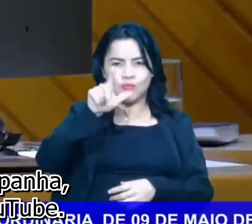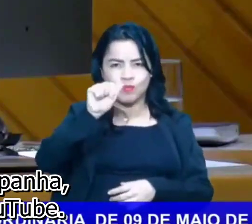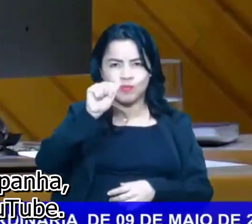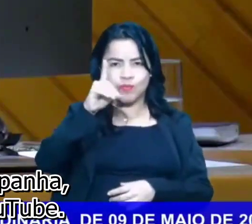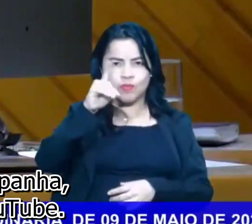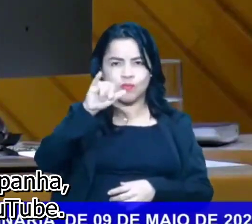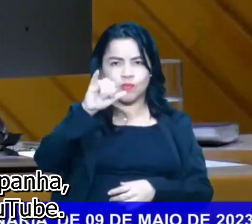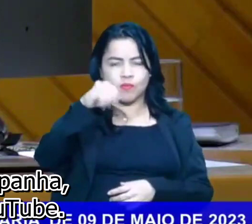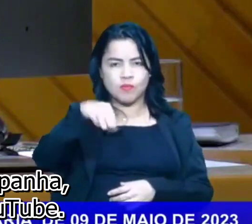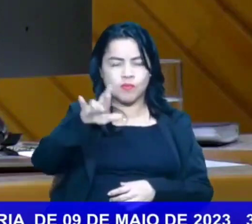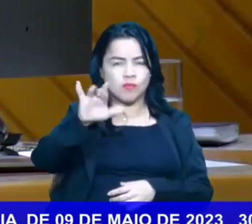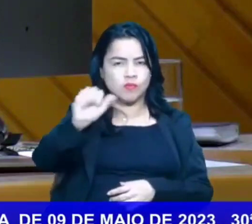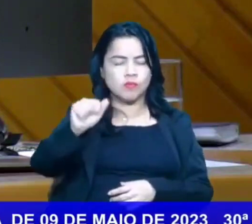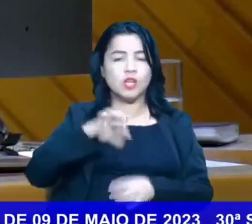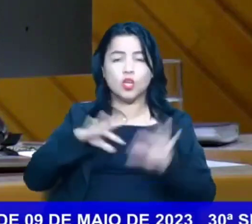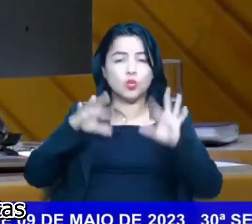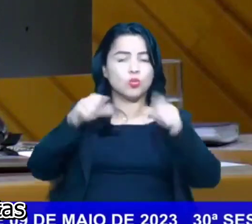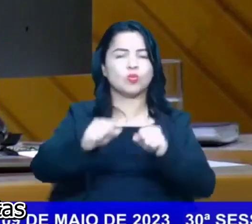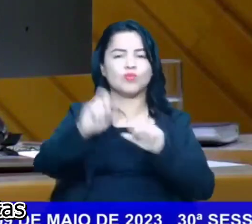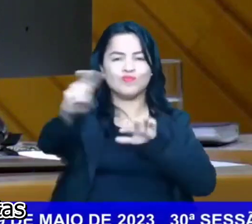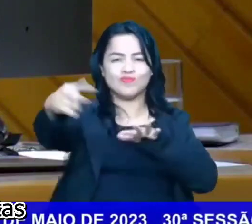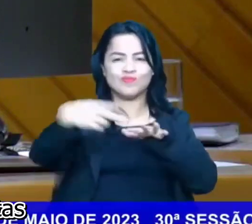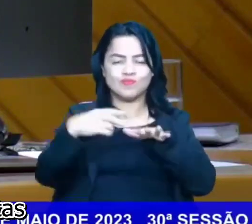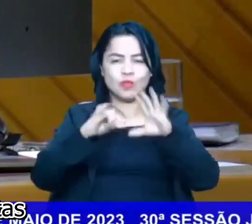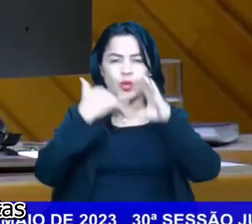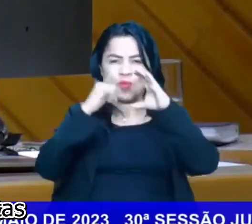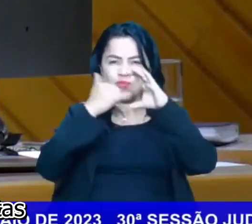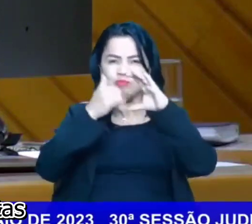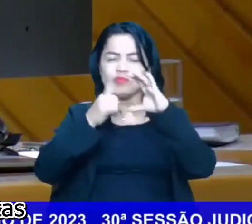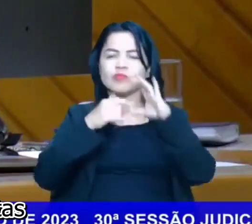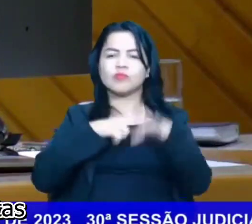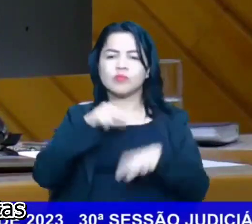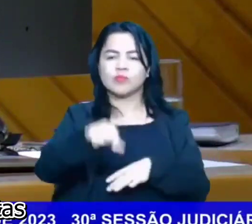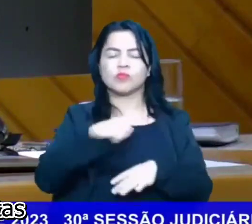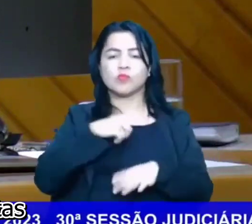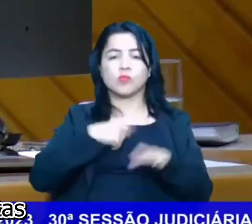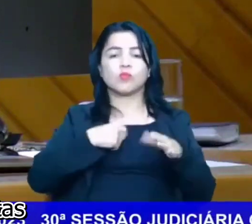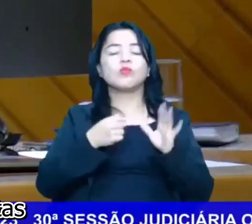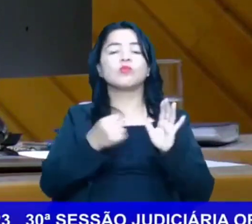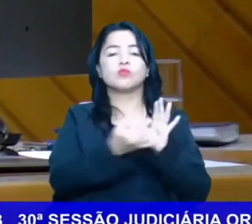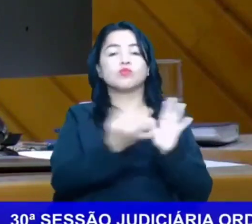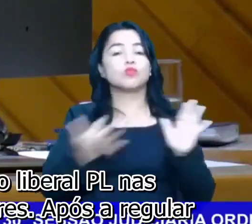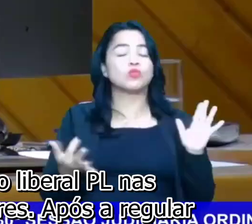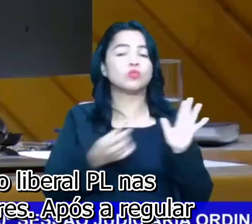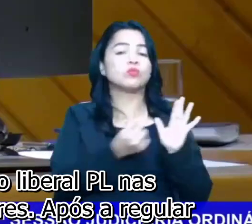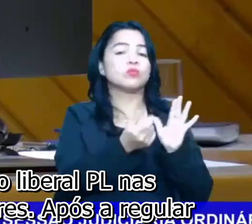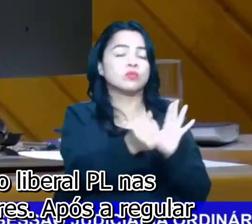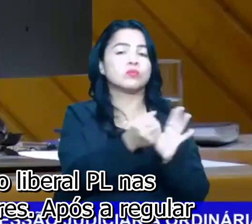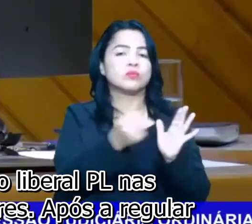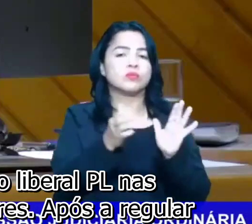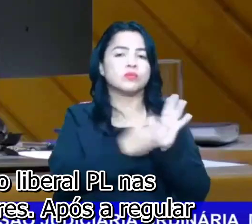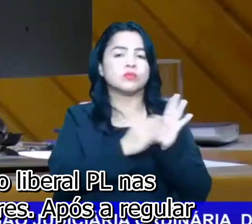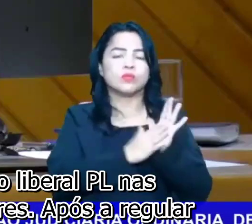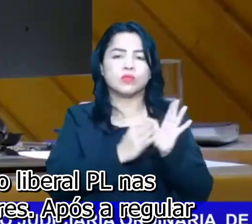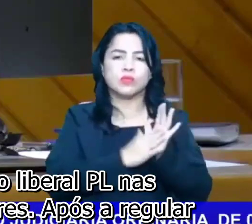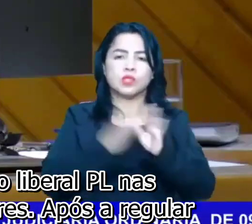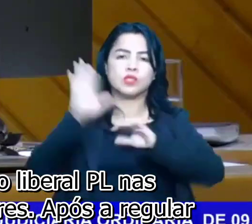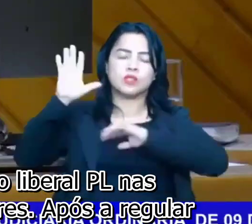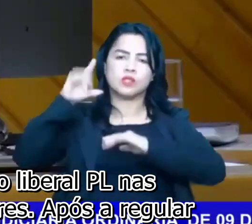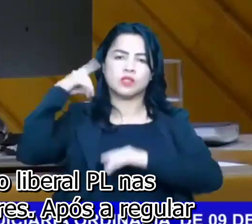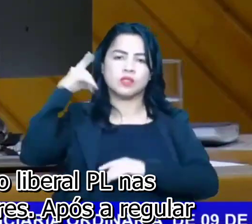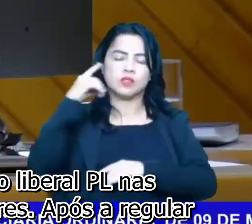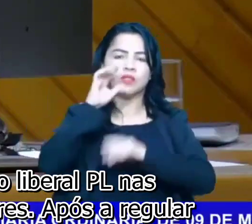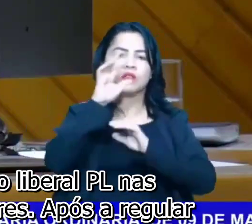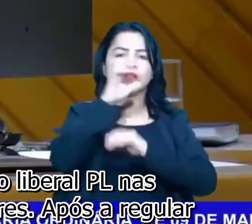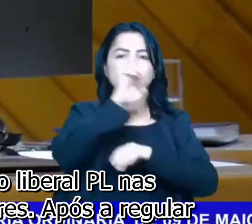pelo canal do YouTube. Clara, cabelo castanho, aqui trata-se de uma prestação de contas de candidato a cargo de deputado estadual